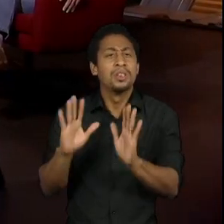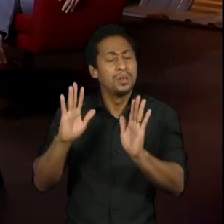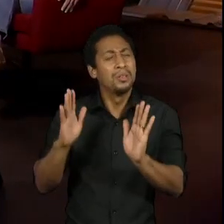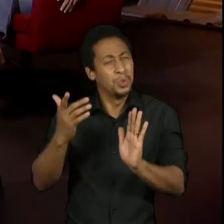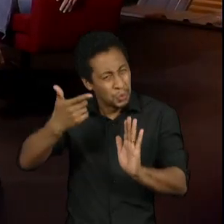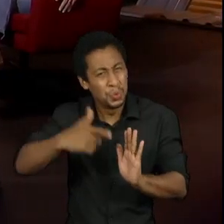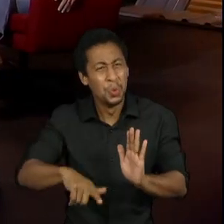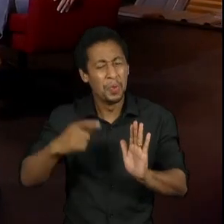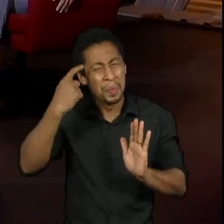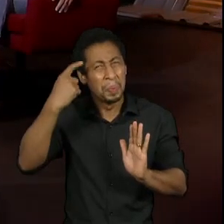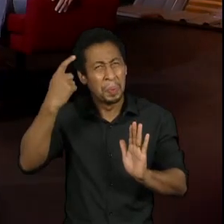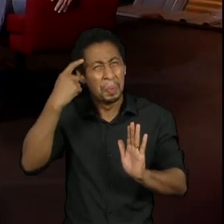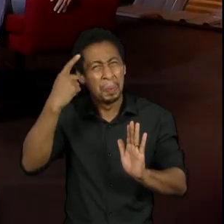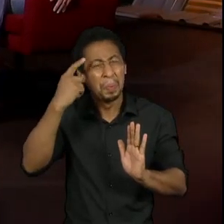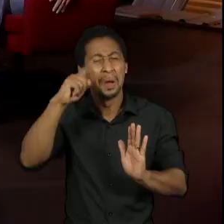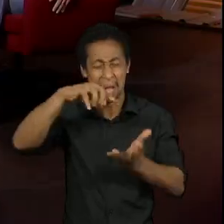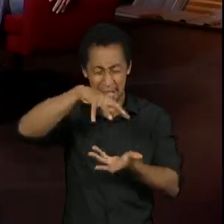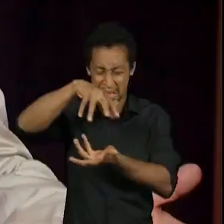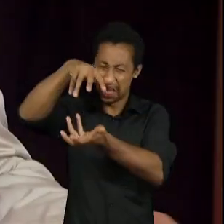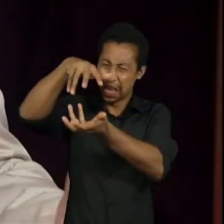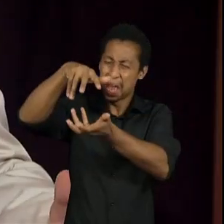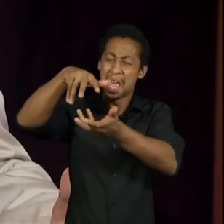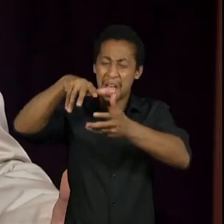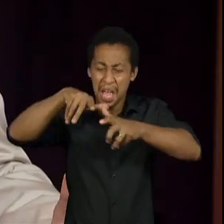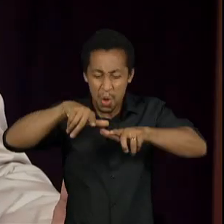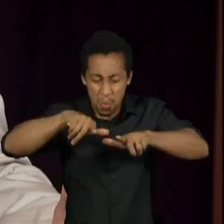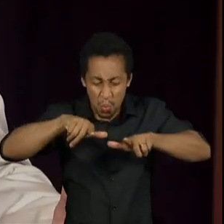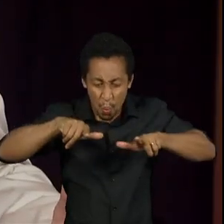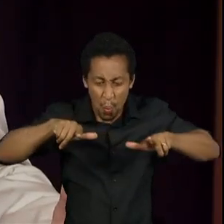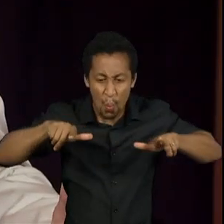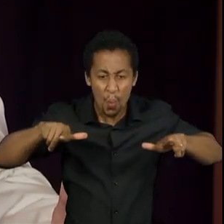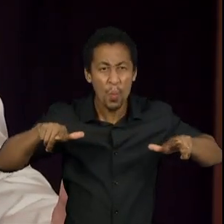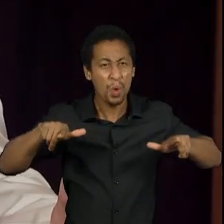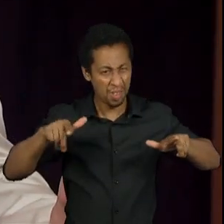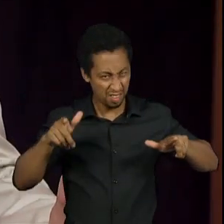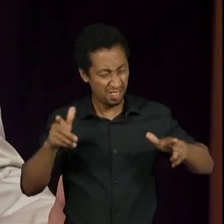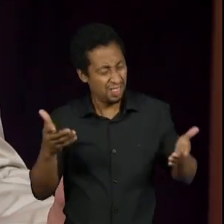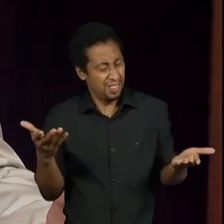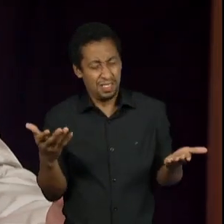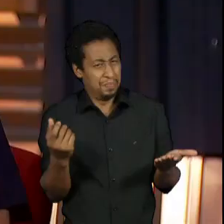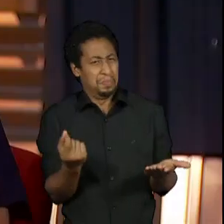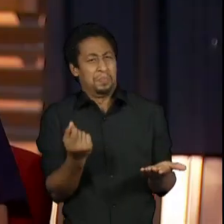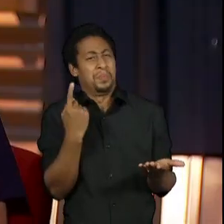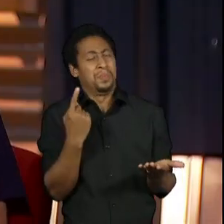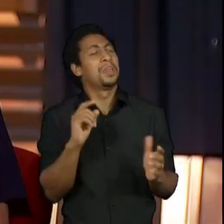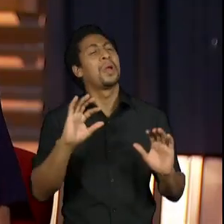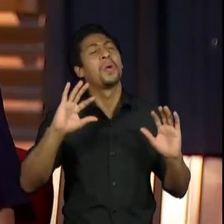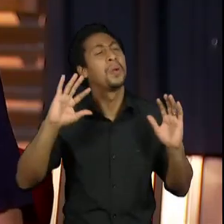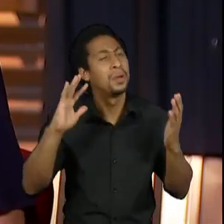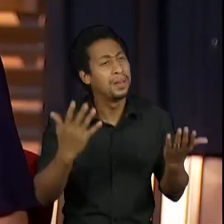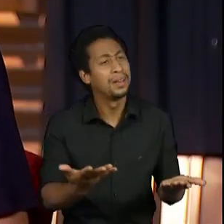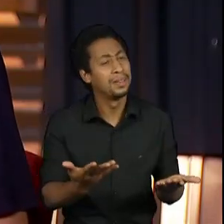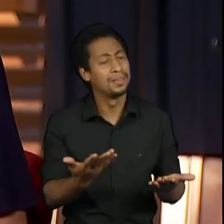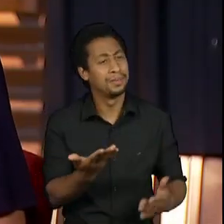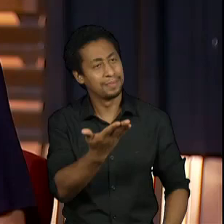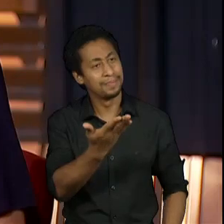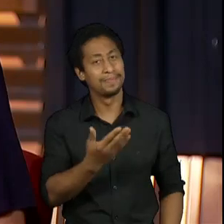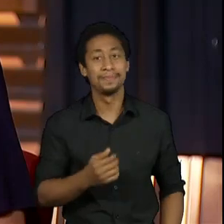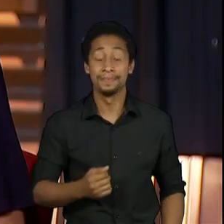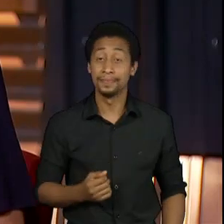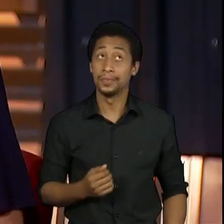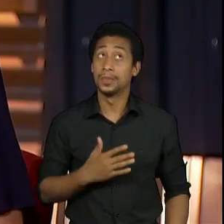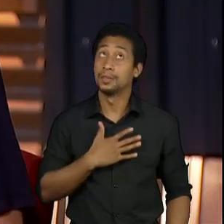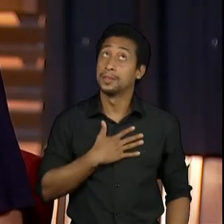terra plana. Que dias são esses que a gente está vivendo, professor? Olha, eu acho